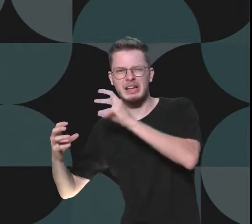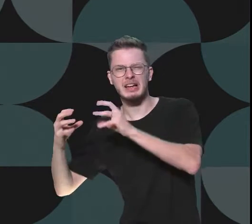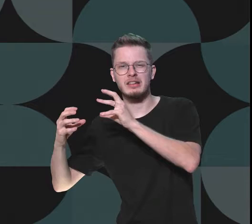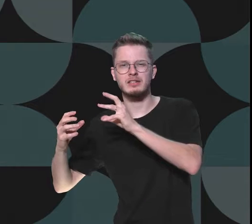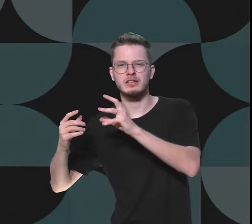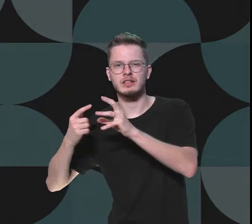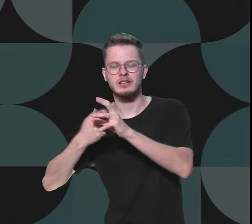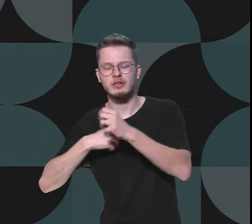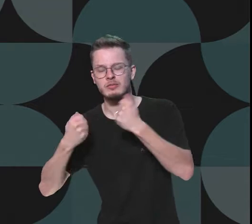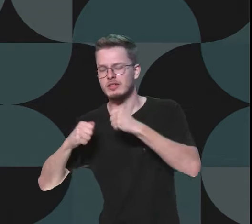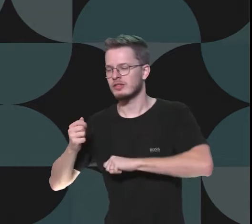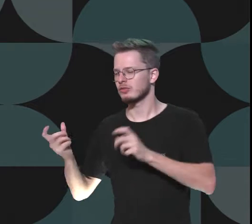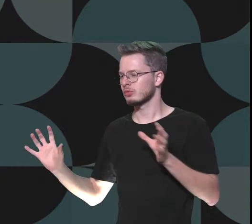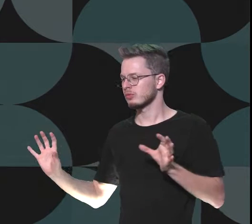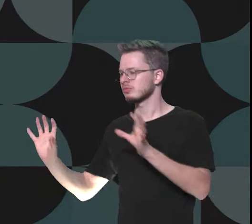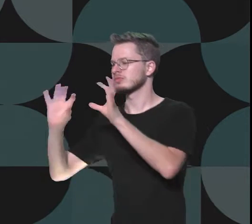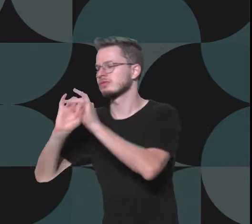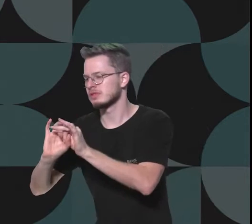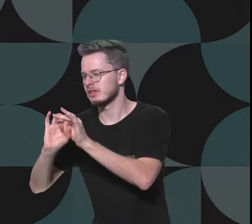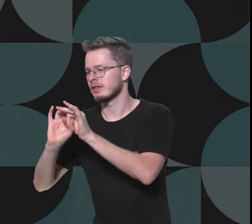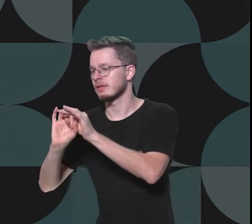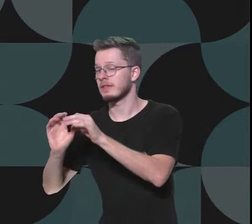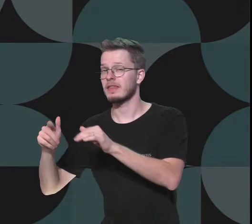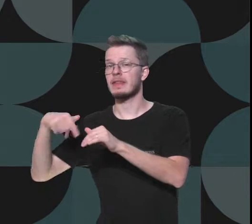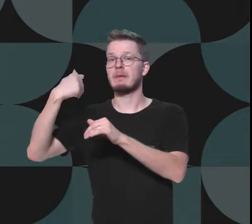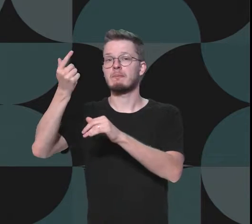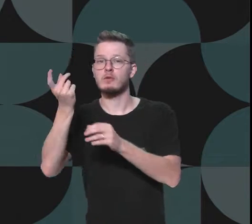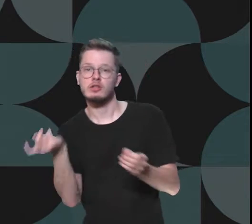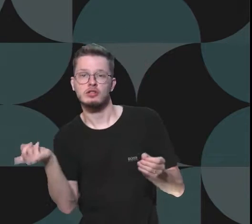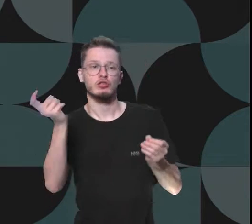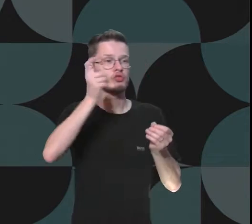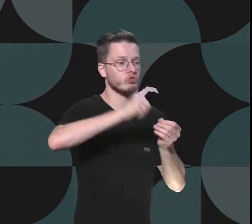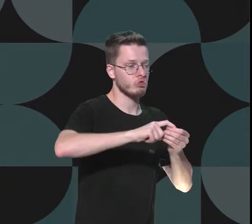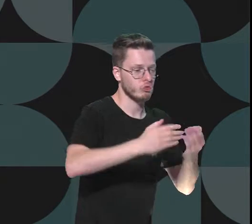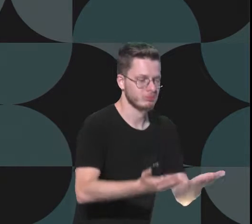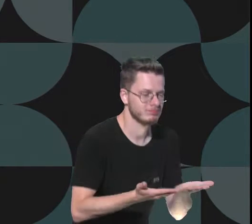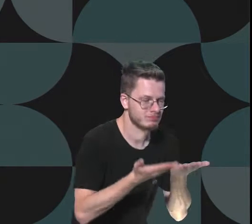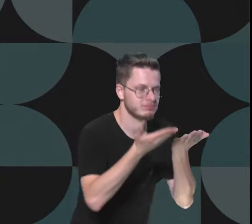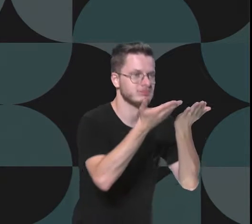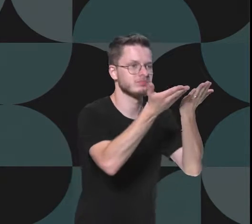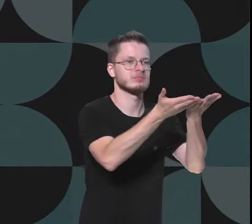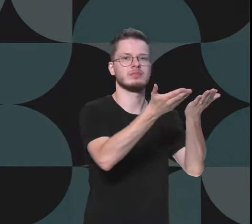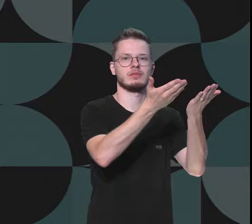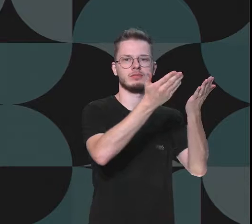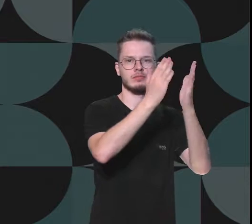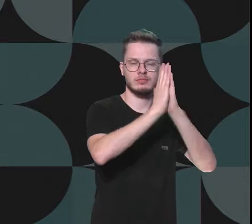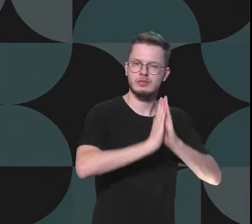Então volte e faça a sua oferta. Entre em acordo sem demora com o seu